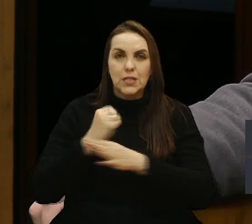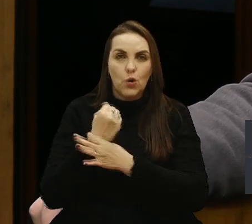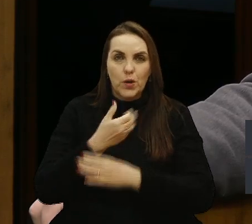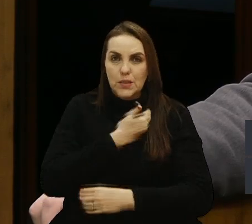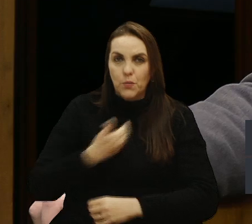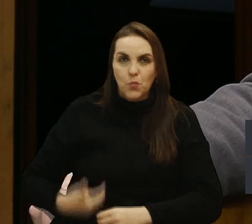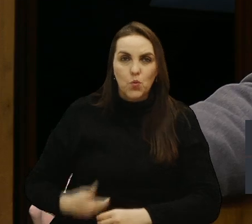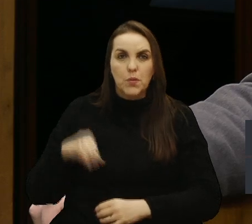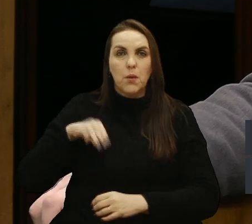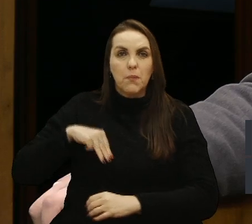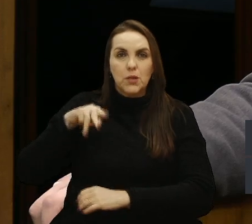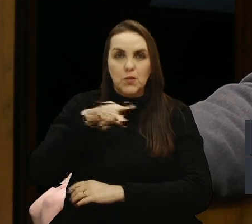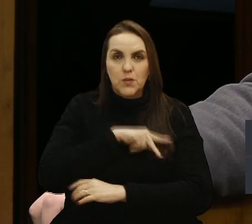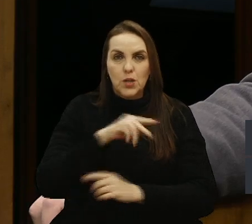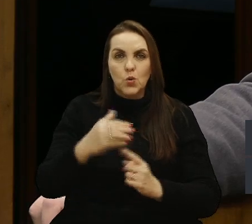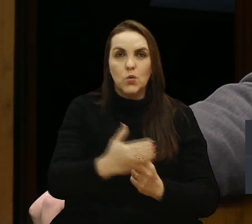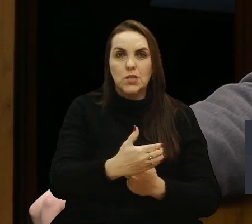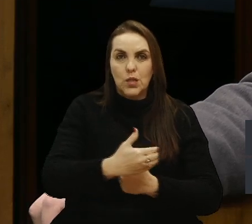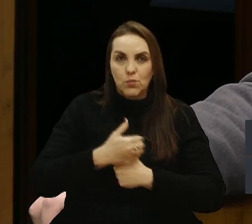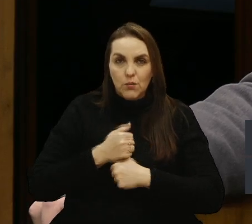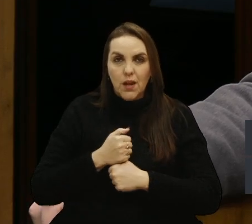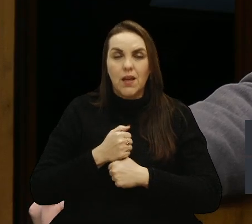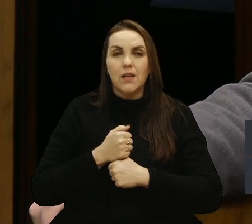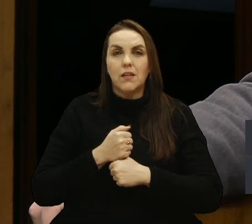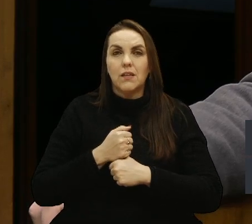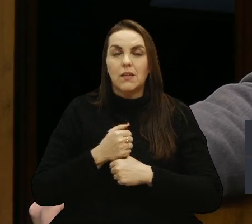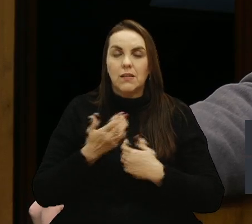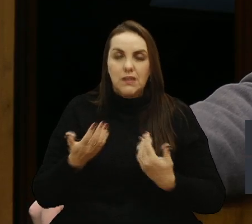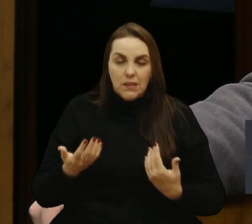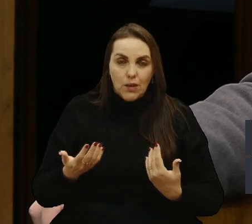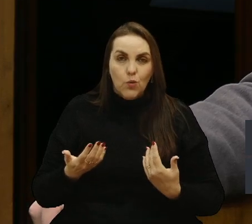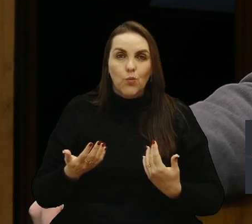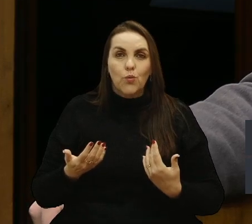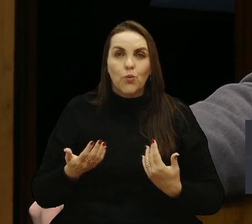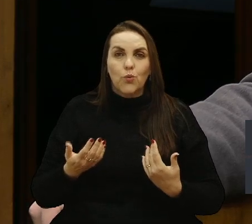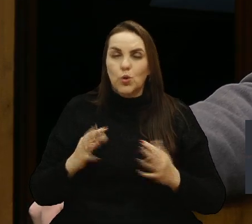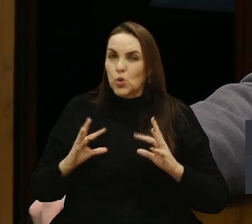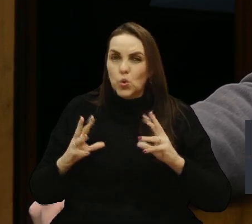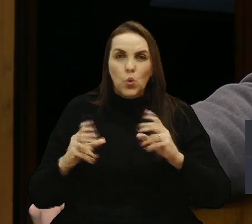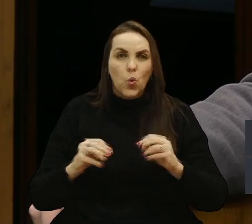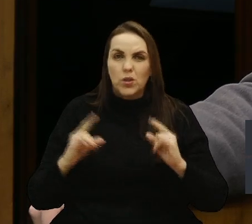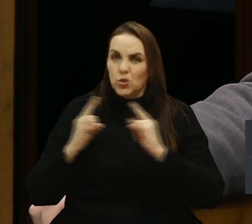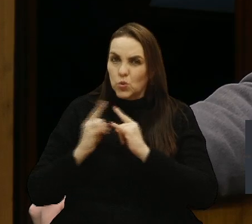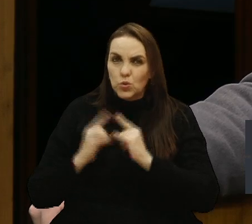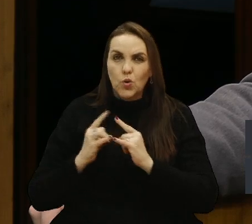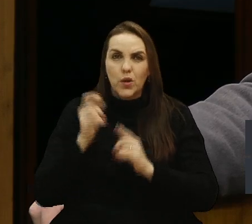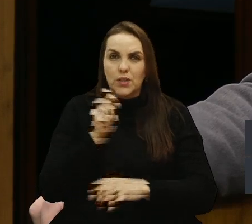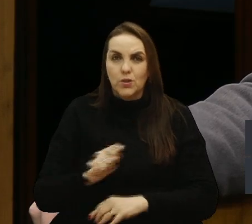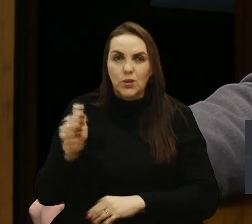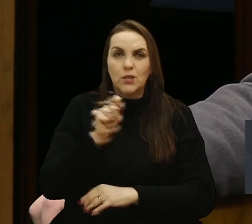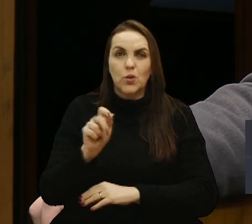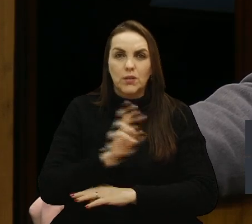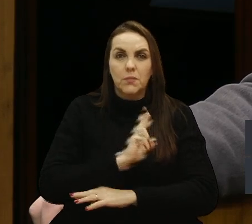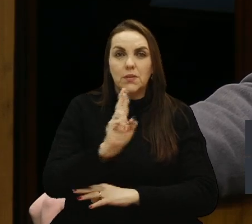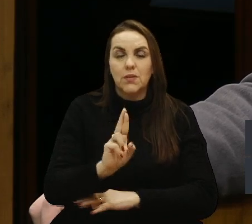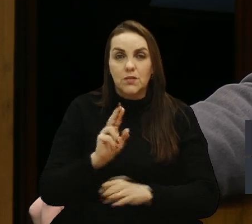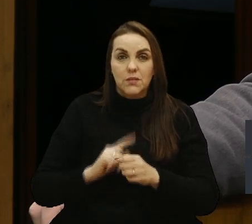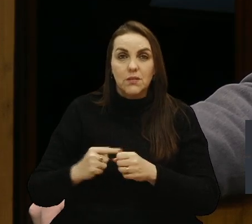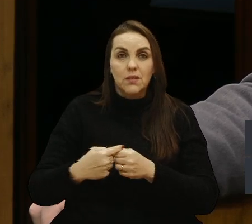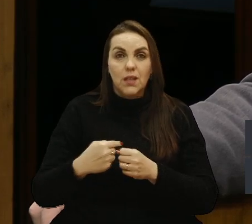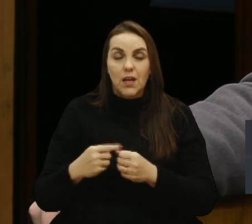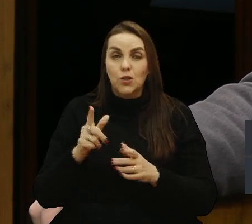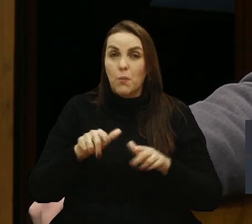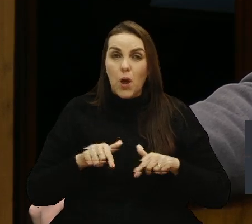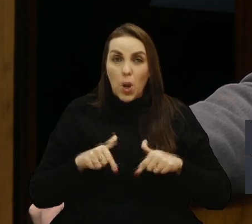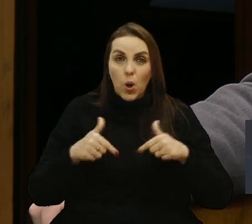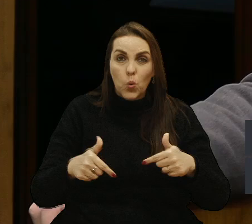pública, Ministério Público, Conselho Tutelar e, de certa forma, inclusive as entidades, associações, representações que temos na cidade, porque essa não é uma